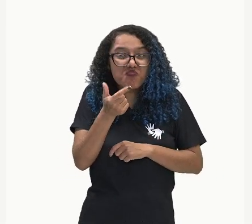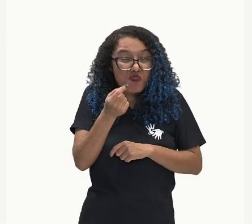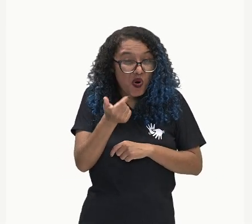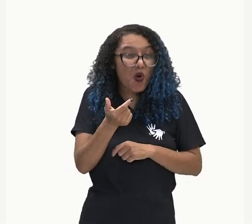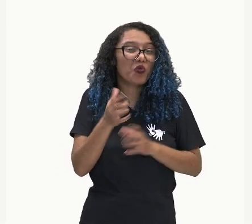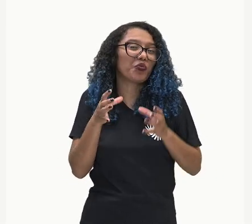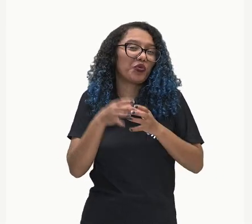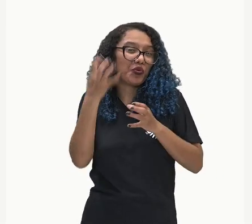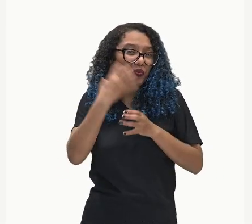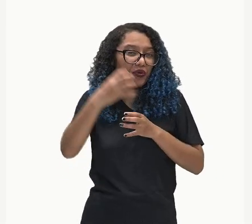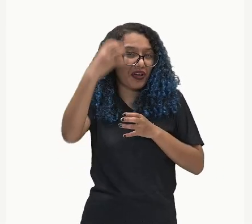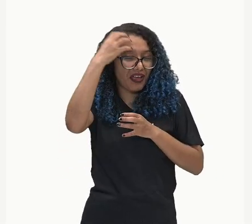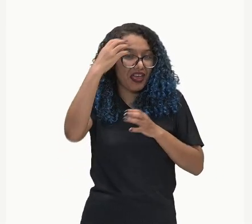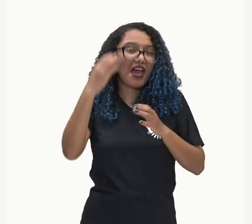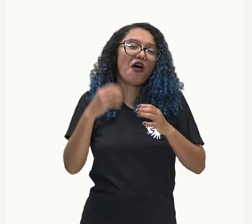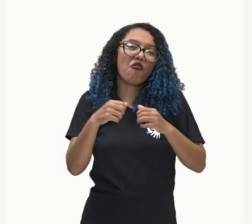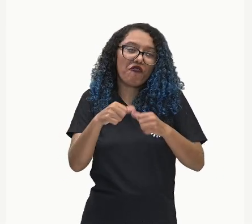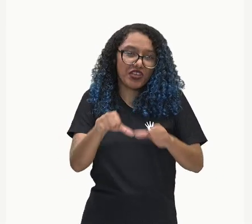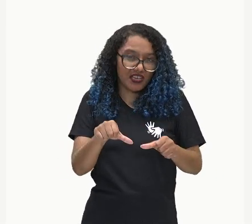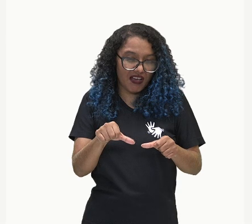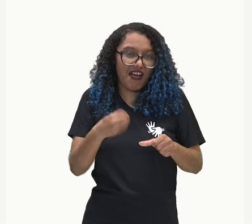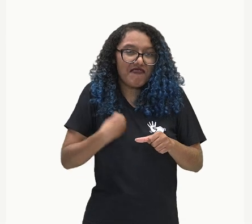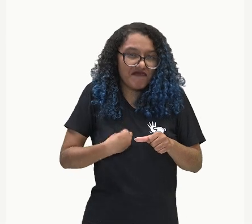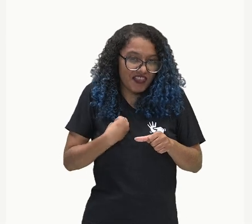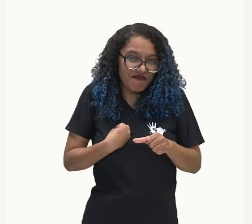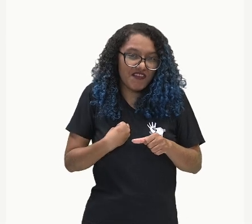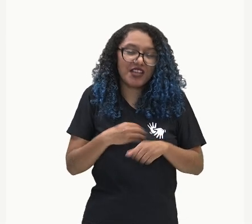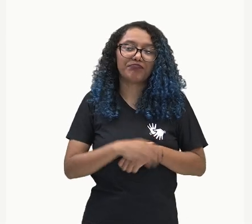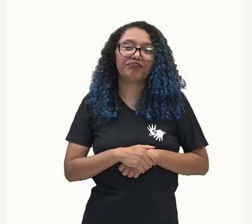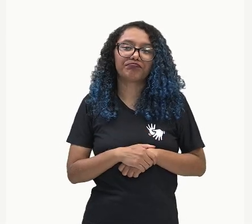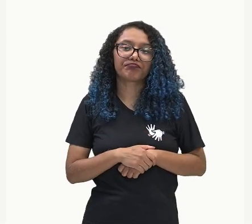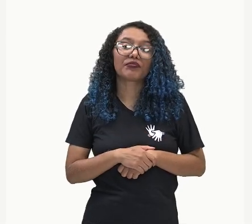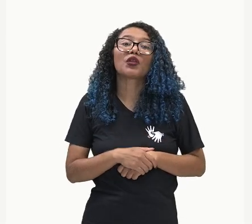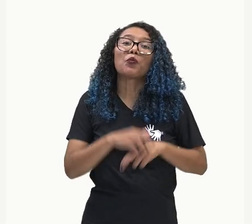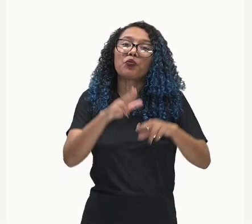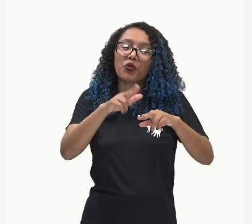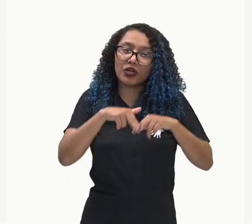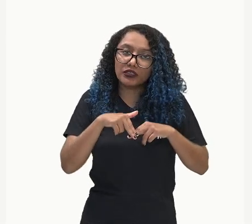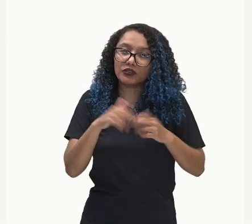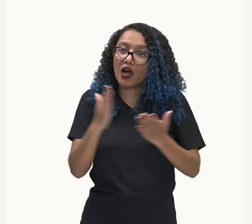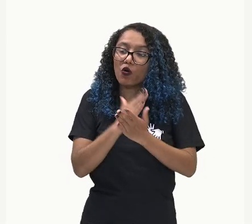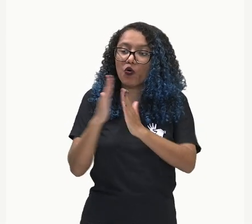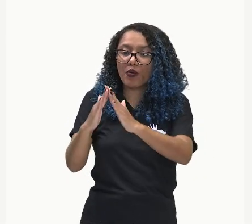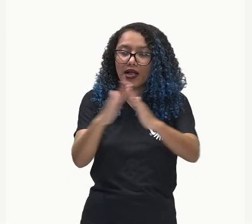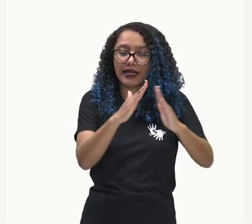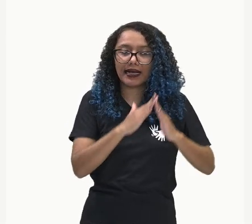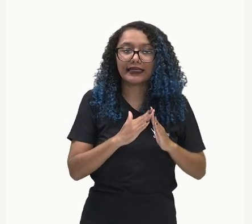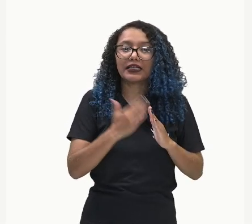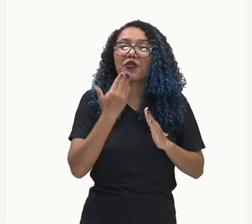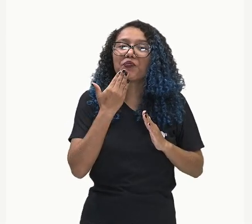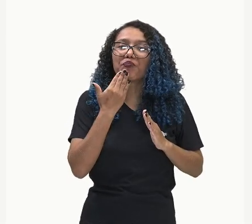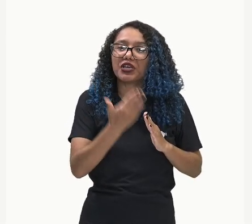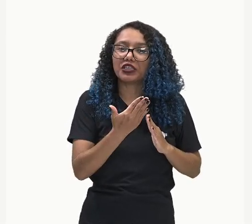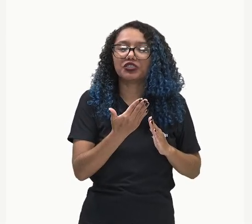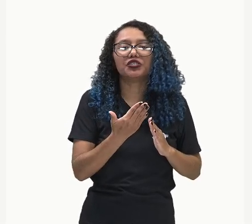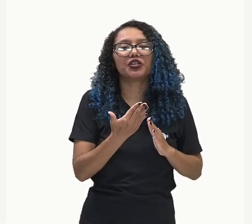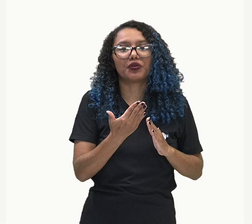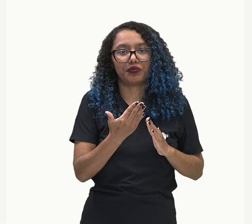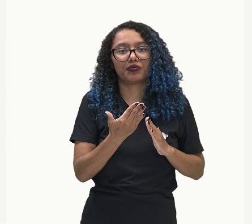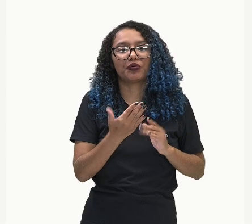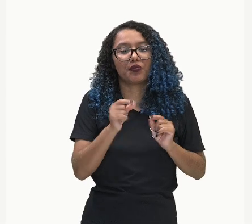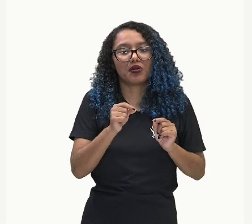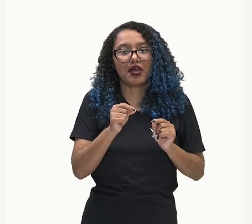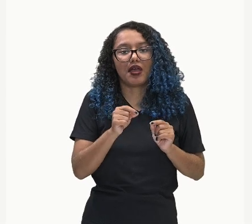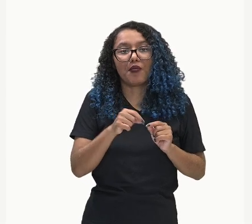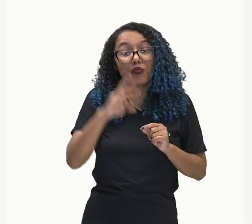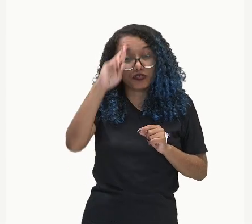comitiva palaciana e muitas residências foram solicitadas para recebê-los.